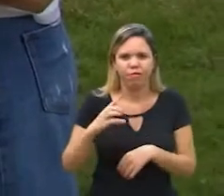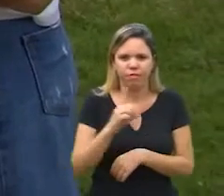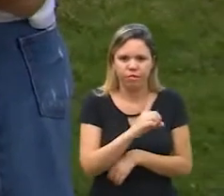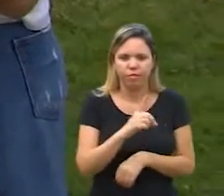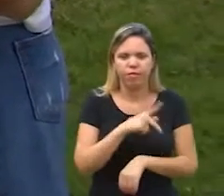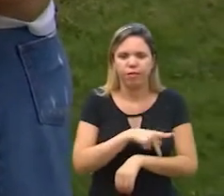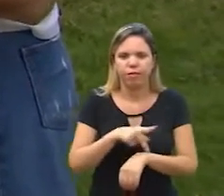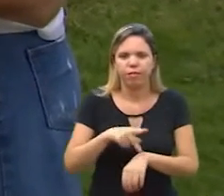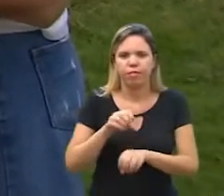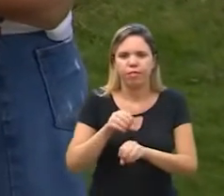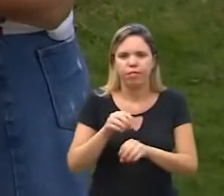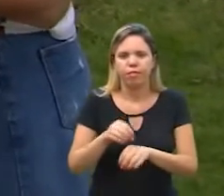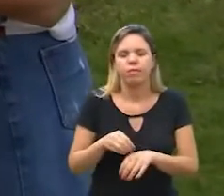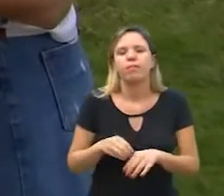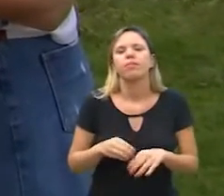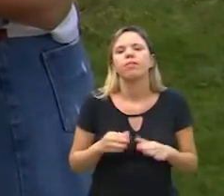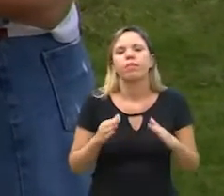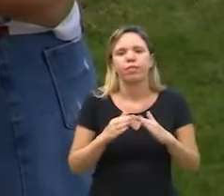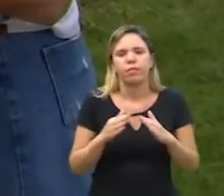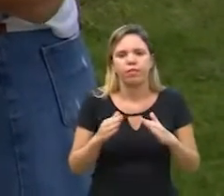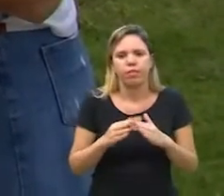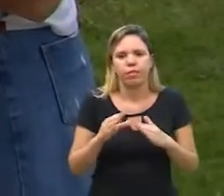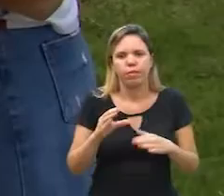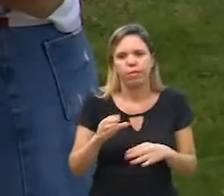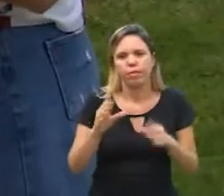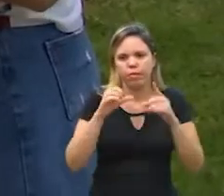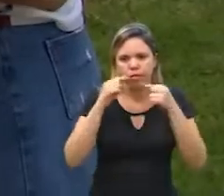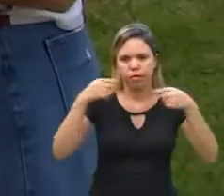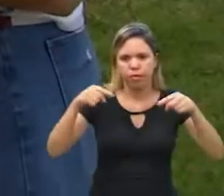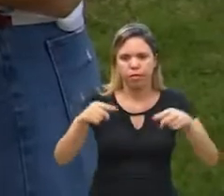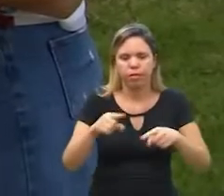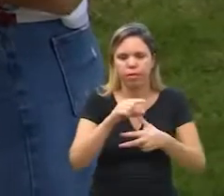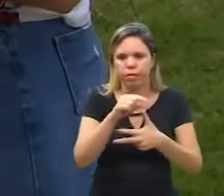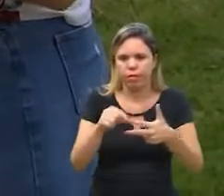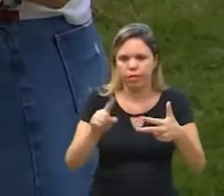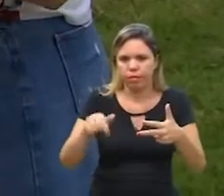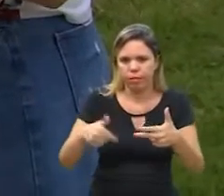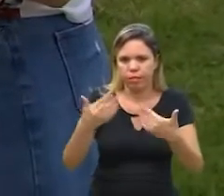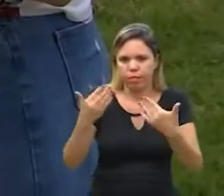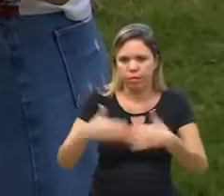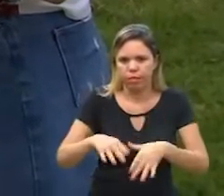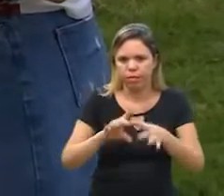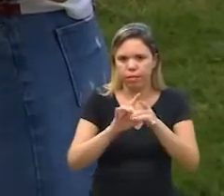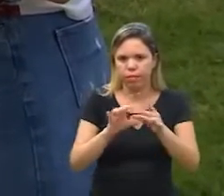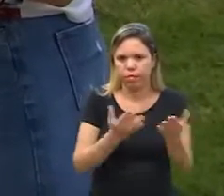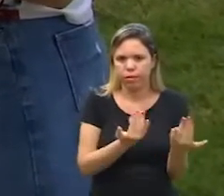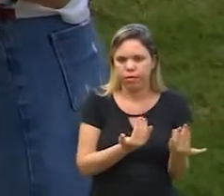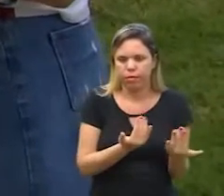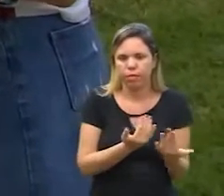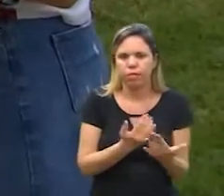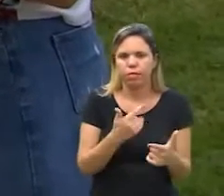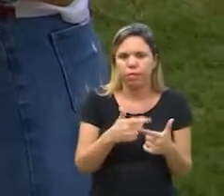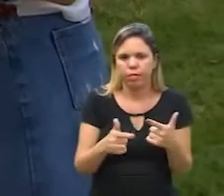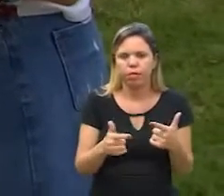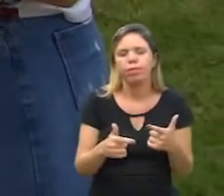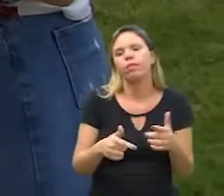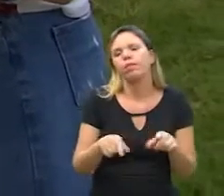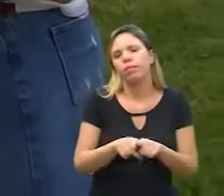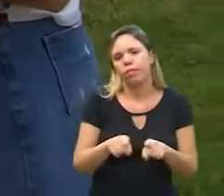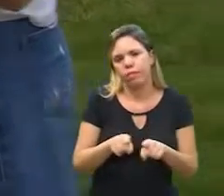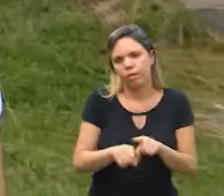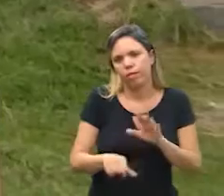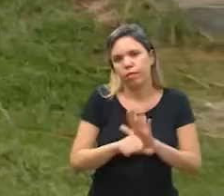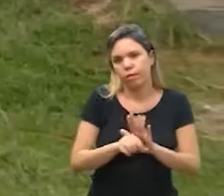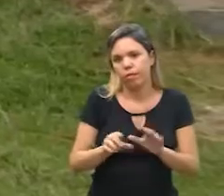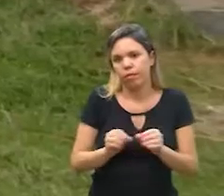Conversamos com a coordenadora pedagógica da Casa Maestro Carlos Gomes, que diz que o Enem é um exame que permite ao jovem que cometeu o